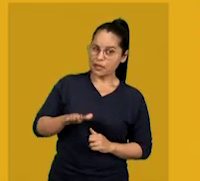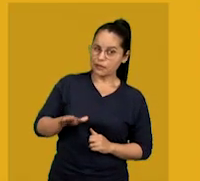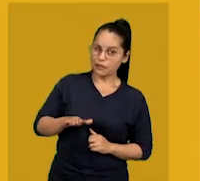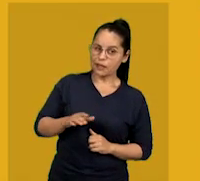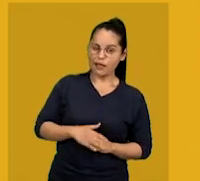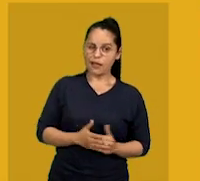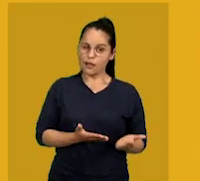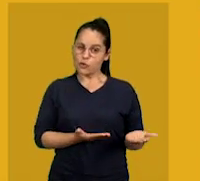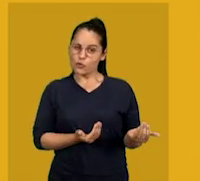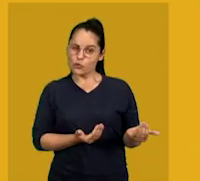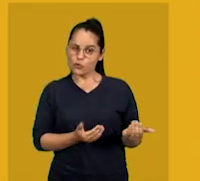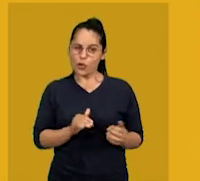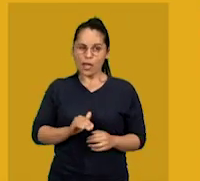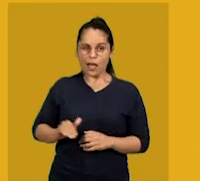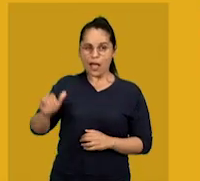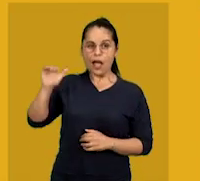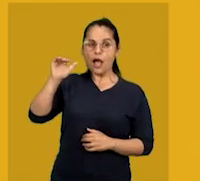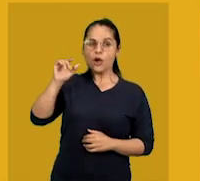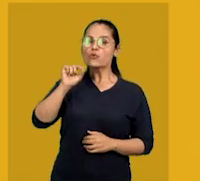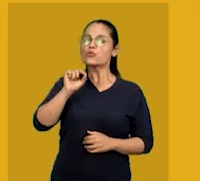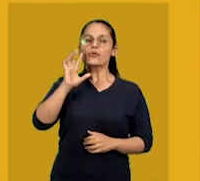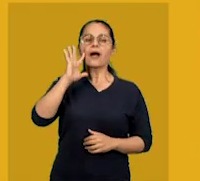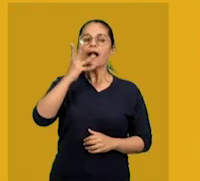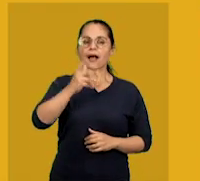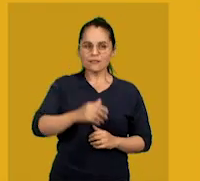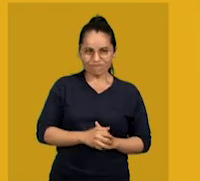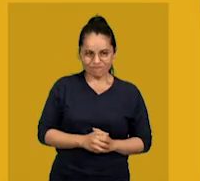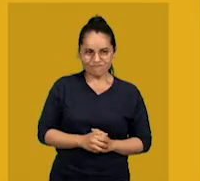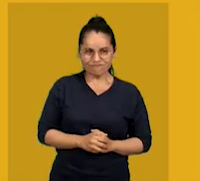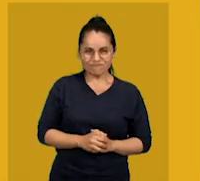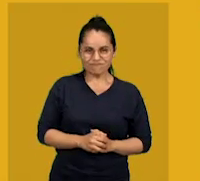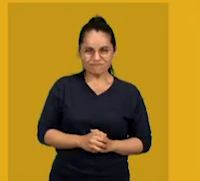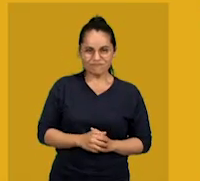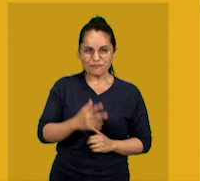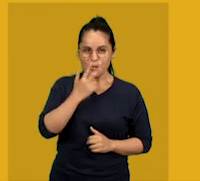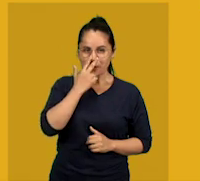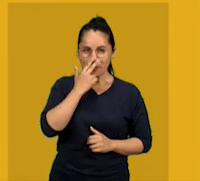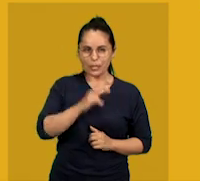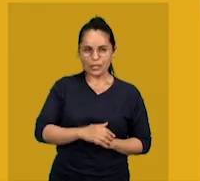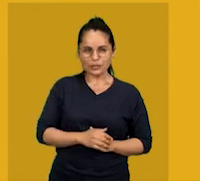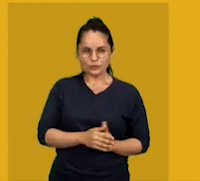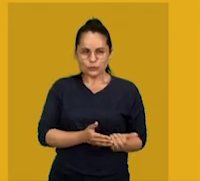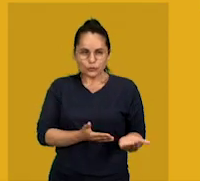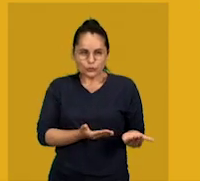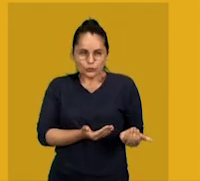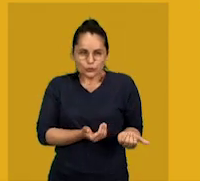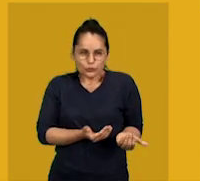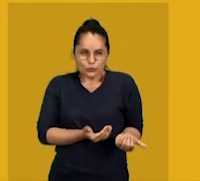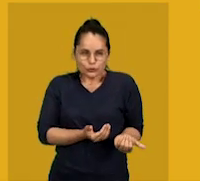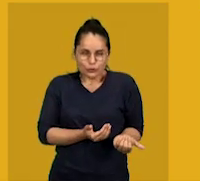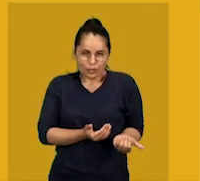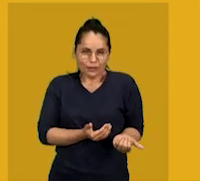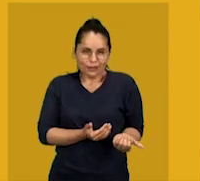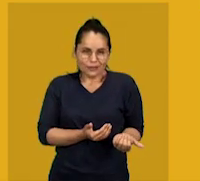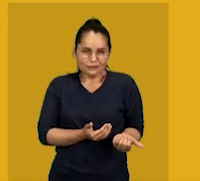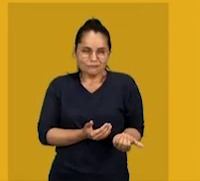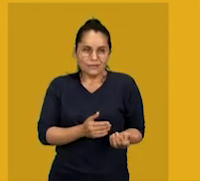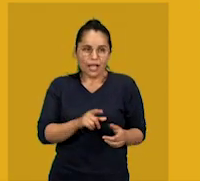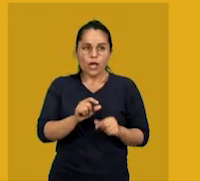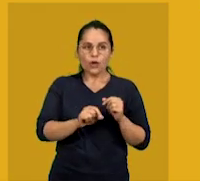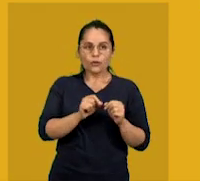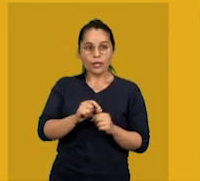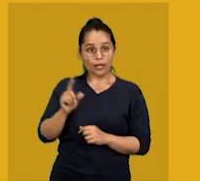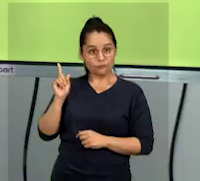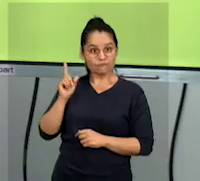um adolescente, um adulto? Aqui a gente parece um pré-adolescente. Essa imagem aqui é de